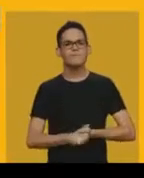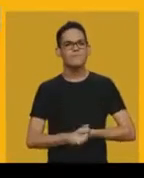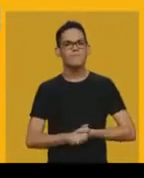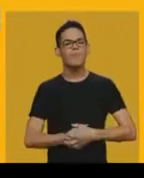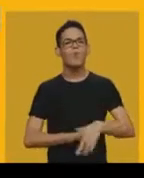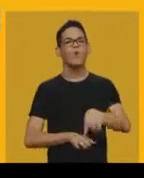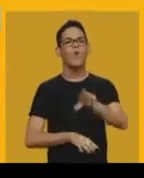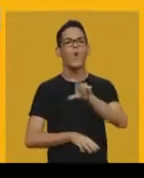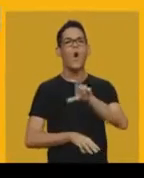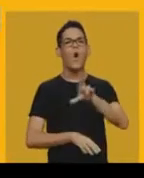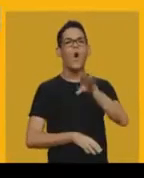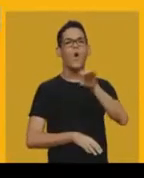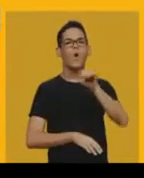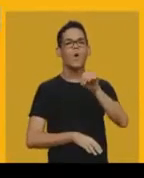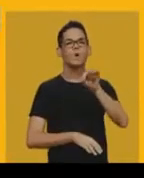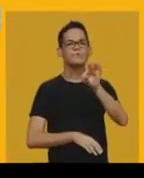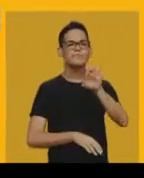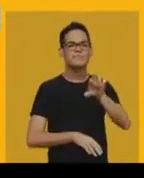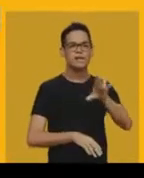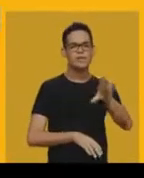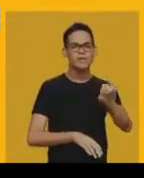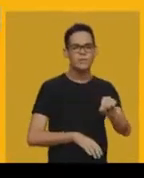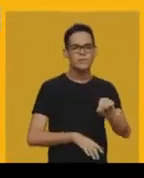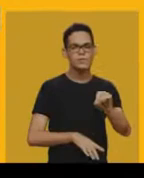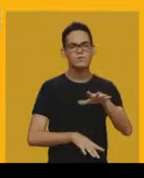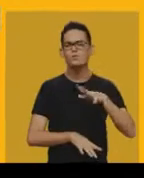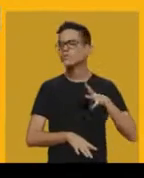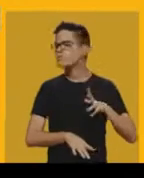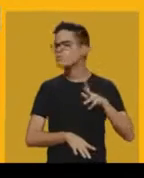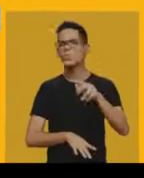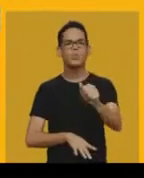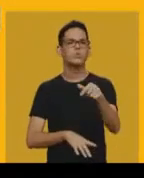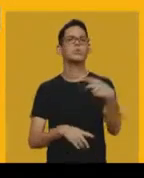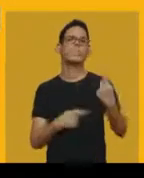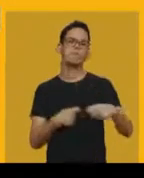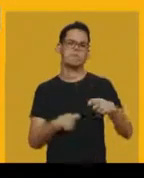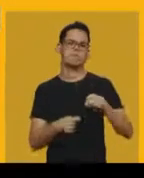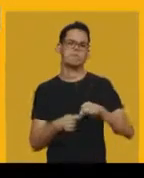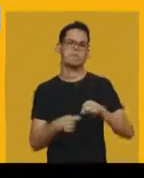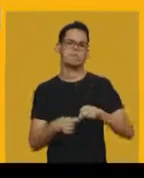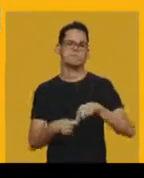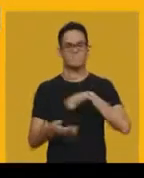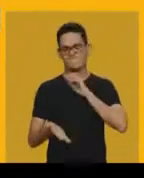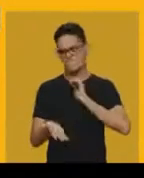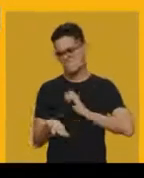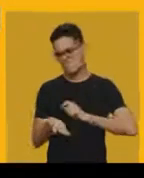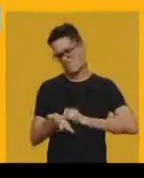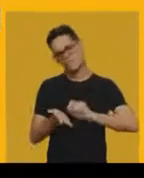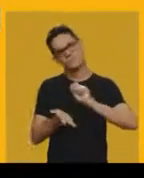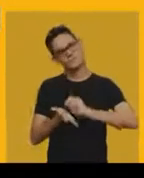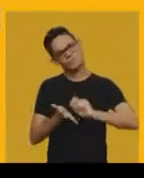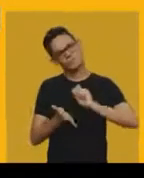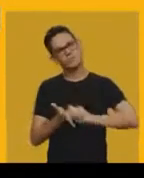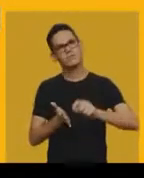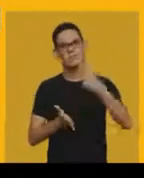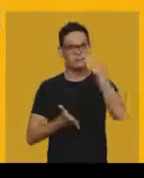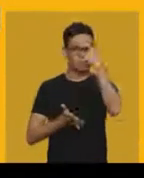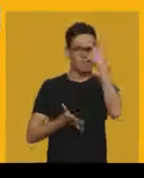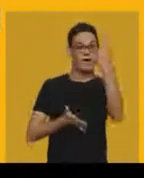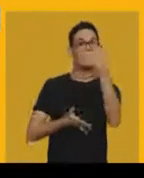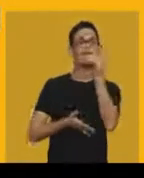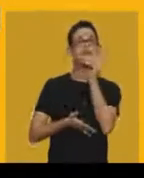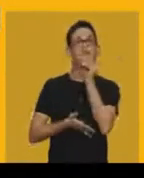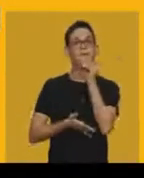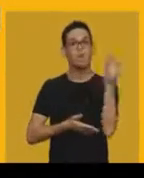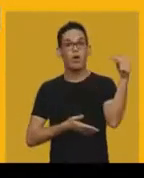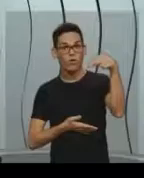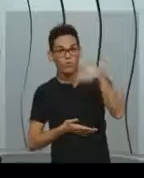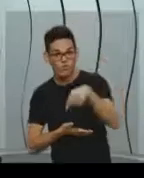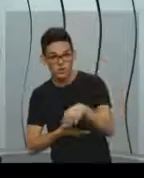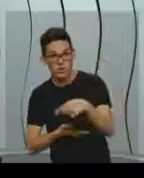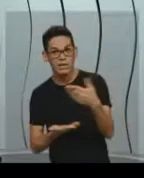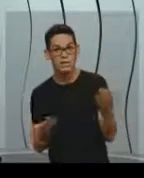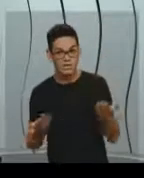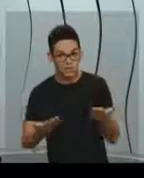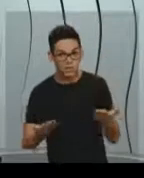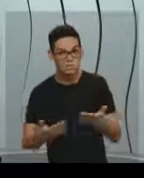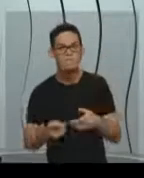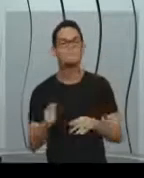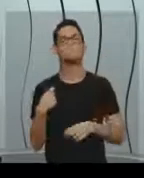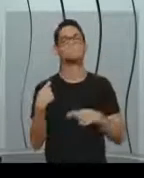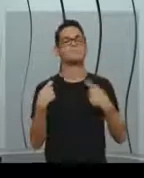Gente, para tudo, nós precisamos fazer um roteiro. Eu vim para cá, eu preciso fazer um